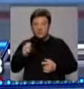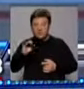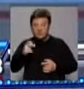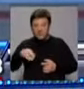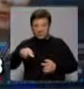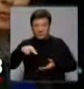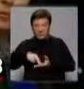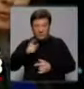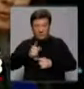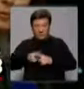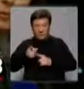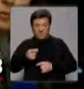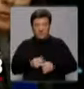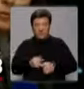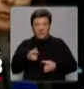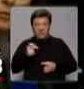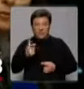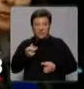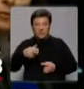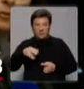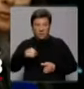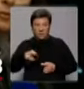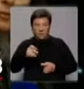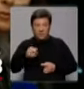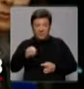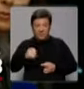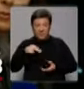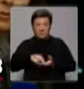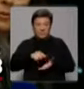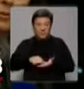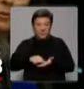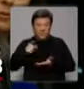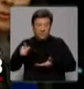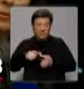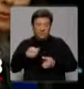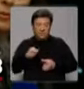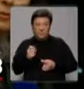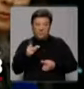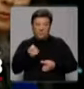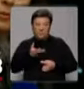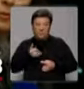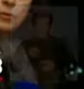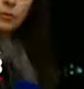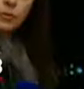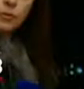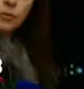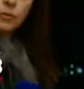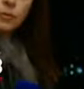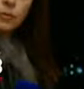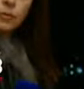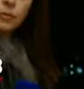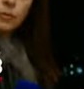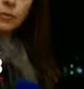em Atenas o antón Esteves Martins que vai estar em bruchelas o Paulo dentinho em Paris e a Rosa